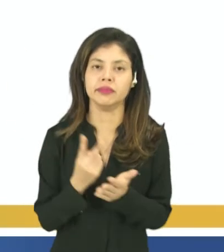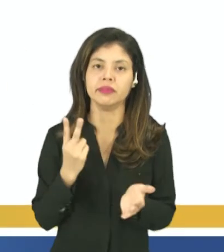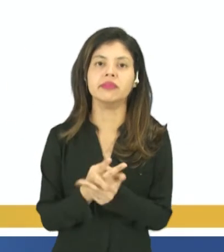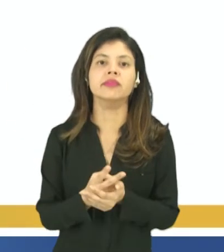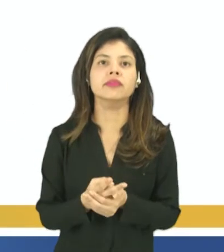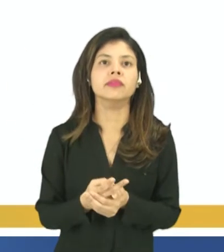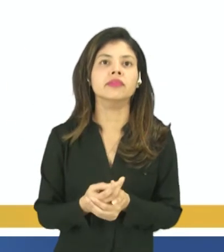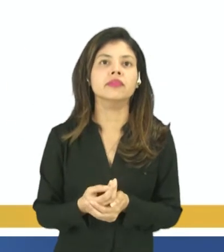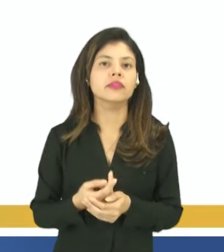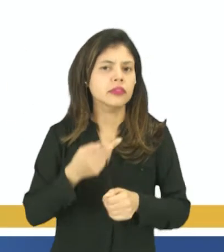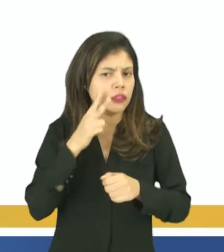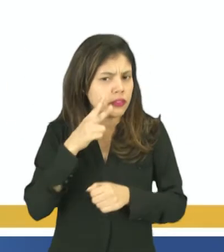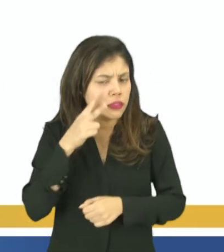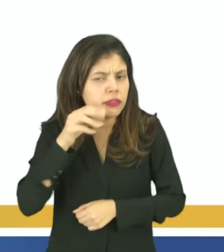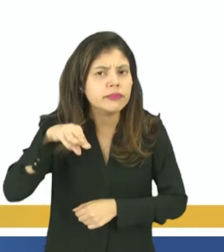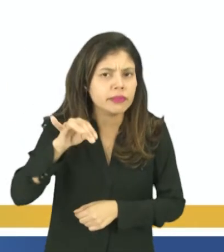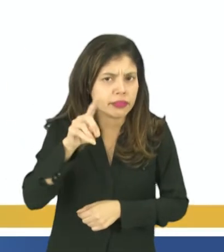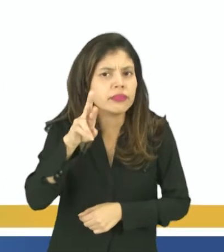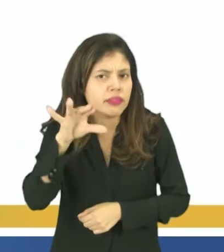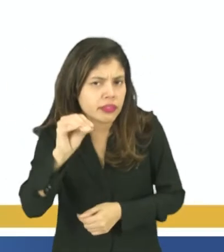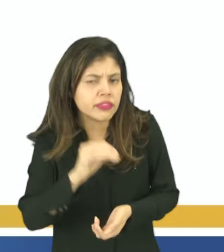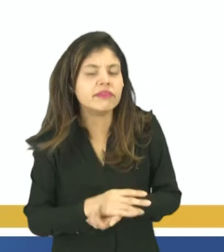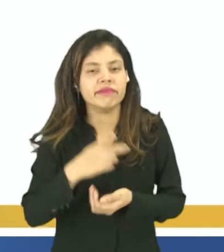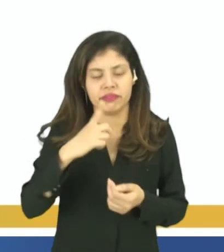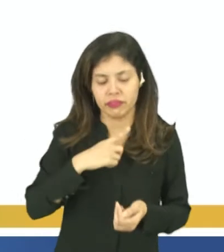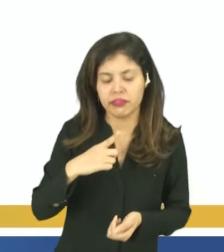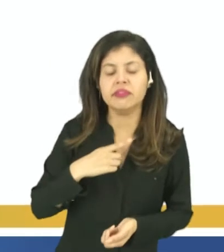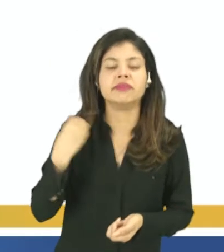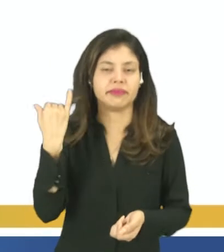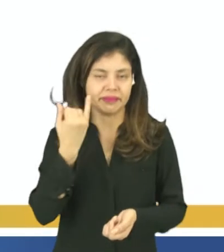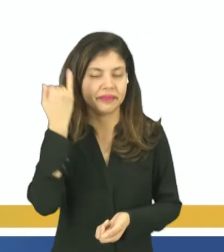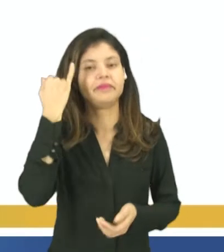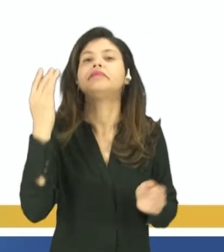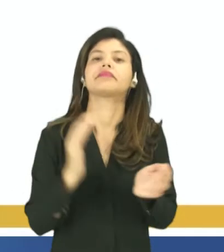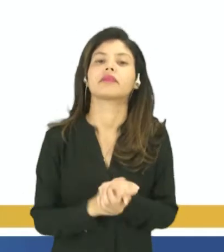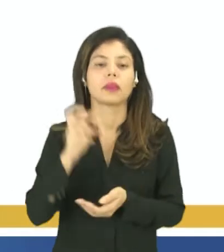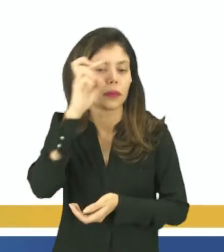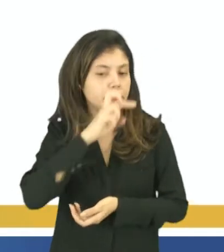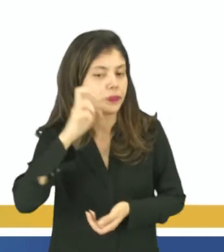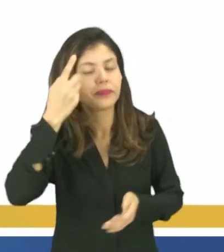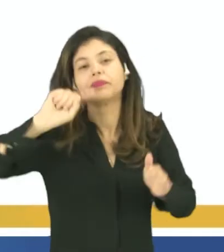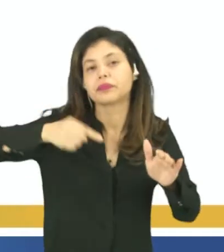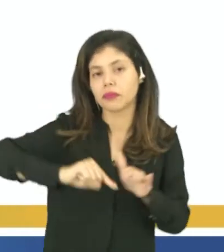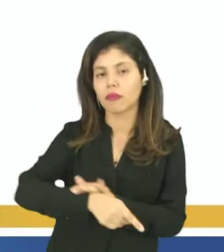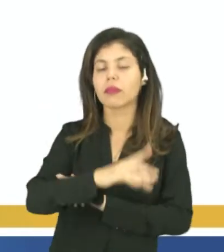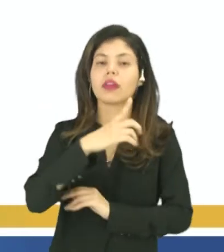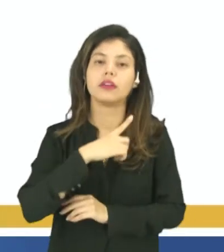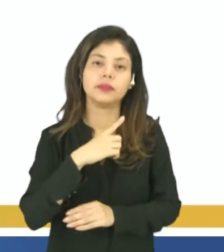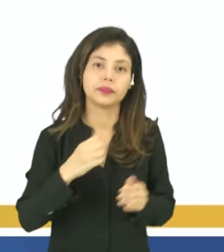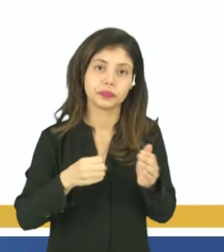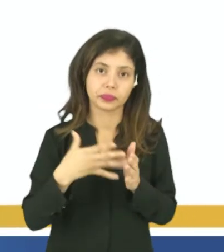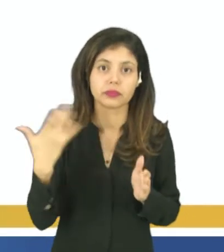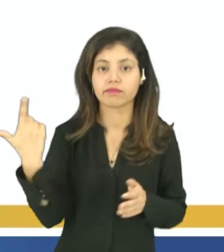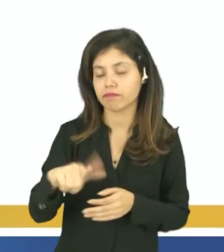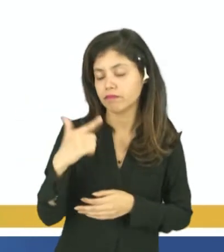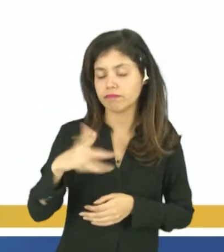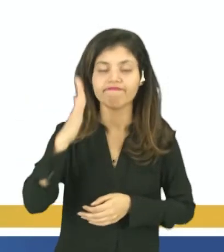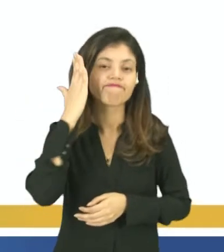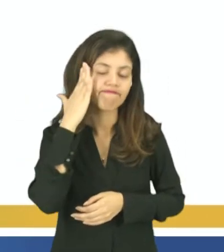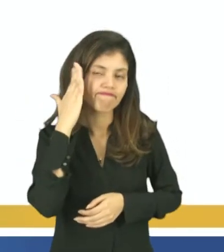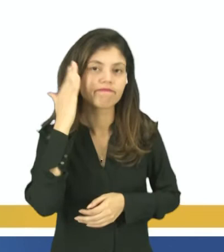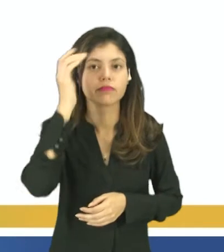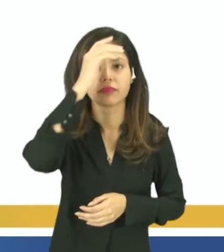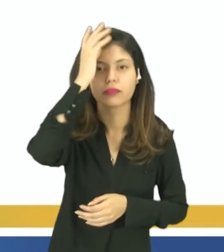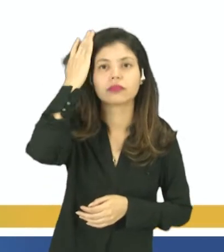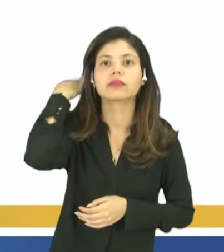pelo governo Maduro, existem especialistas que fizeram uma análise muito mais profunda que muitos não tiveram esse entendimento.